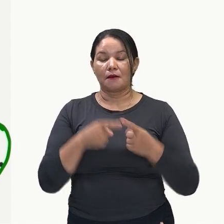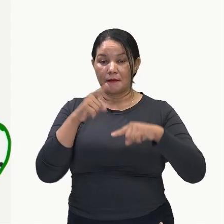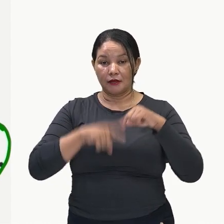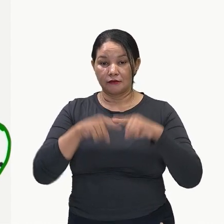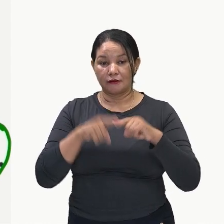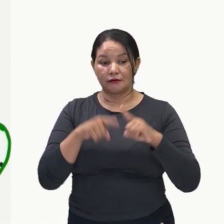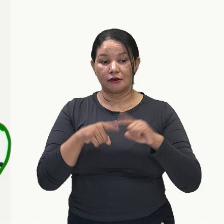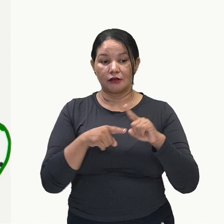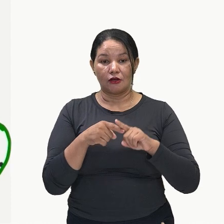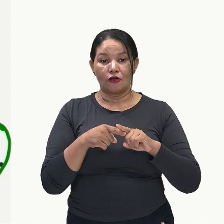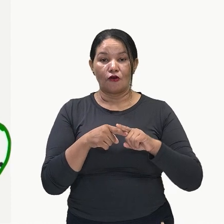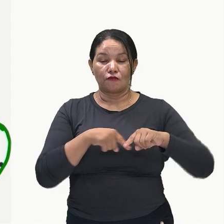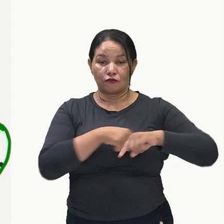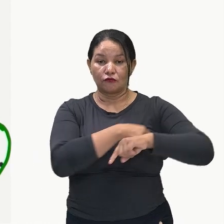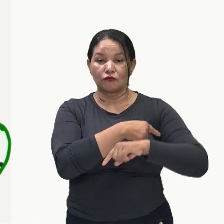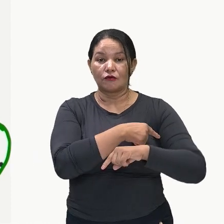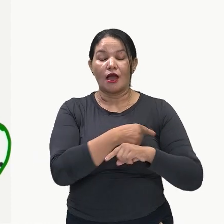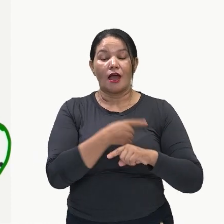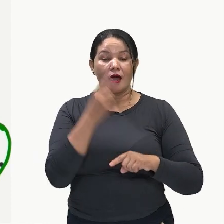E